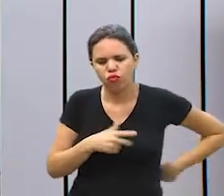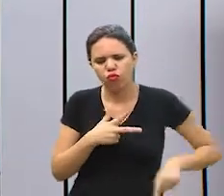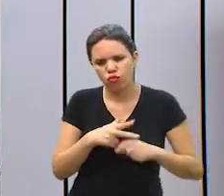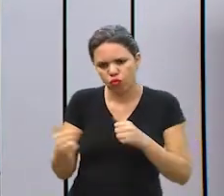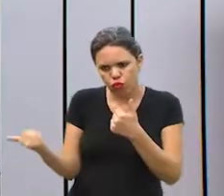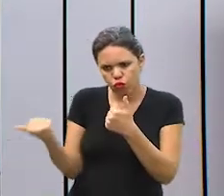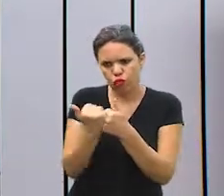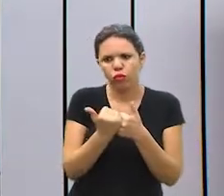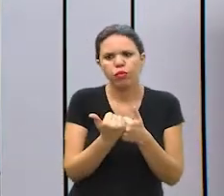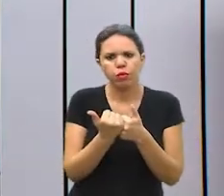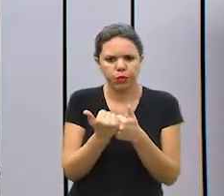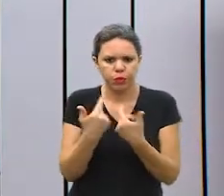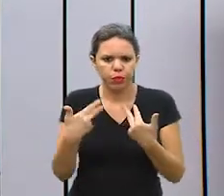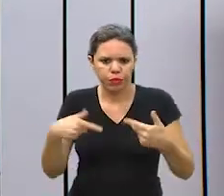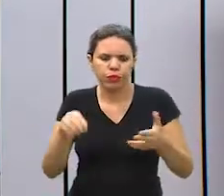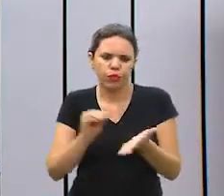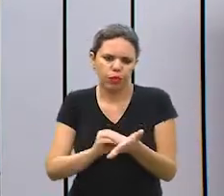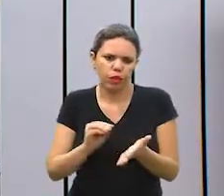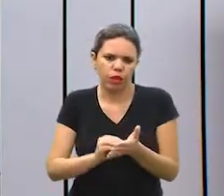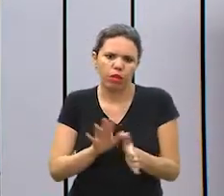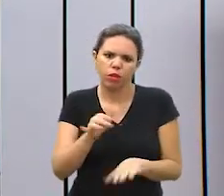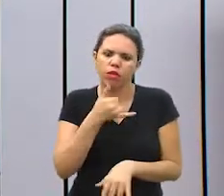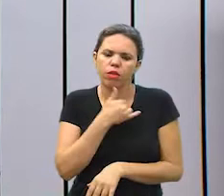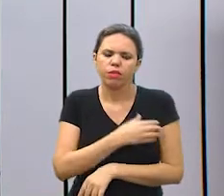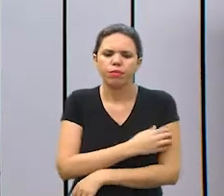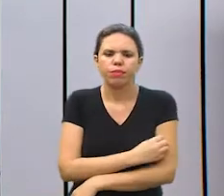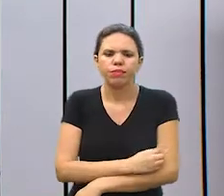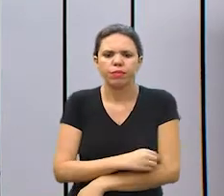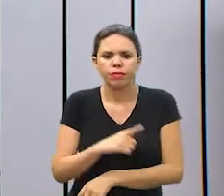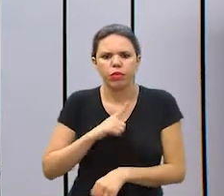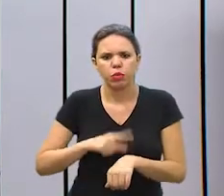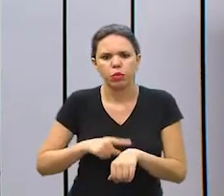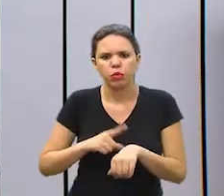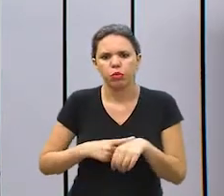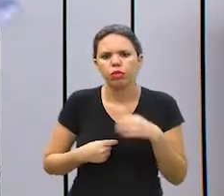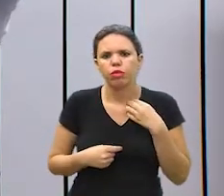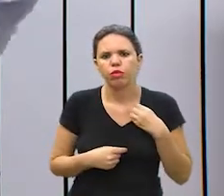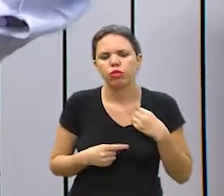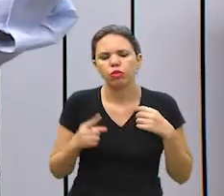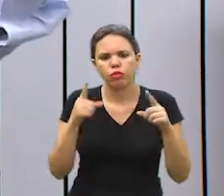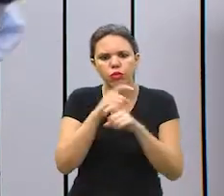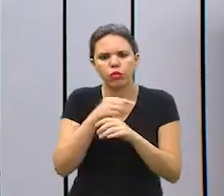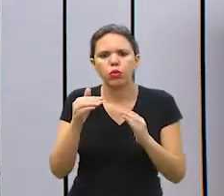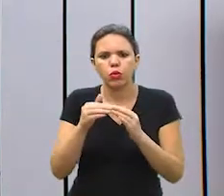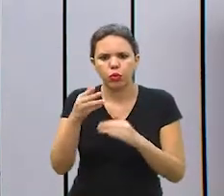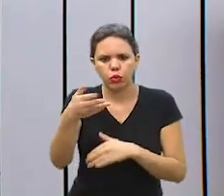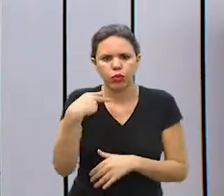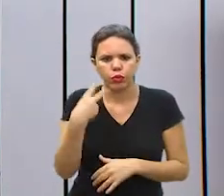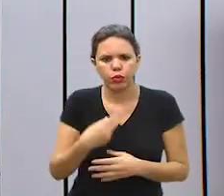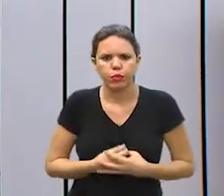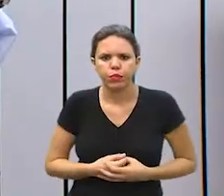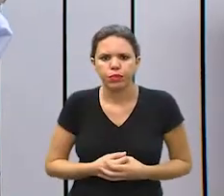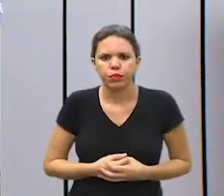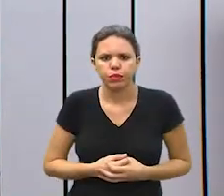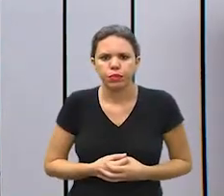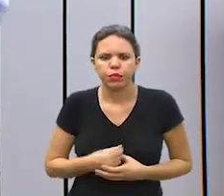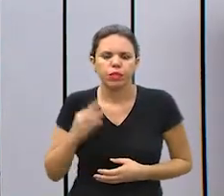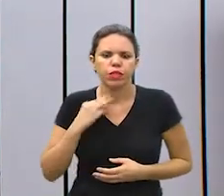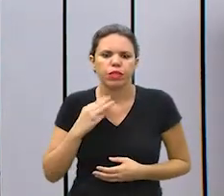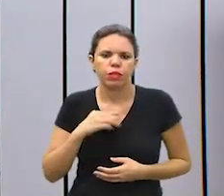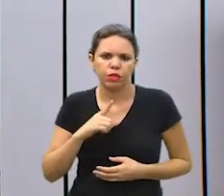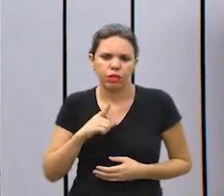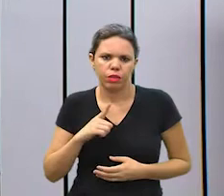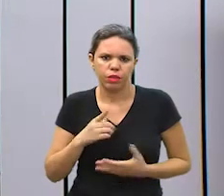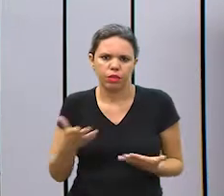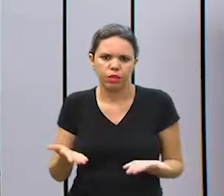suprir todas essas necessidades. Mas, infelizmente, nós estamos num momento de excepcionalidade. Mas eu concordo com o vereador, viu, Cecílio? A gente tem